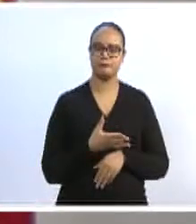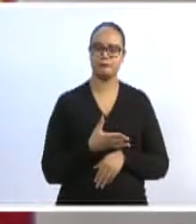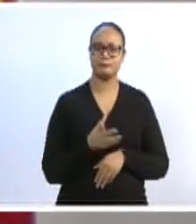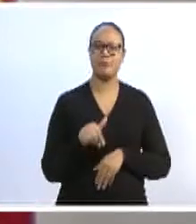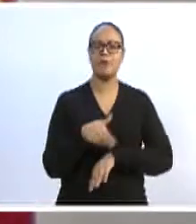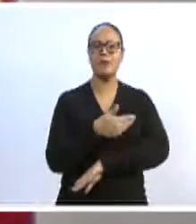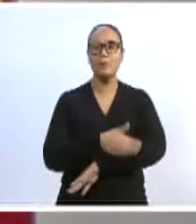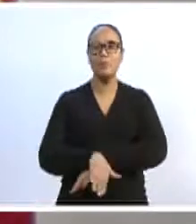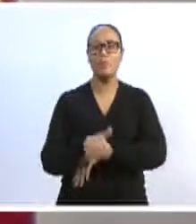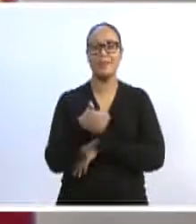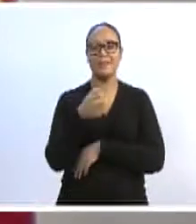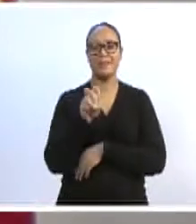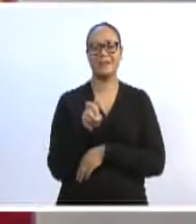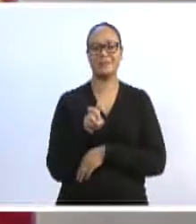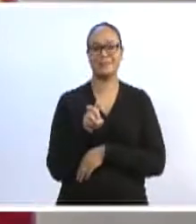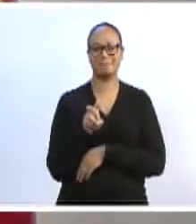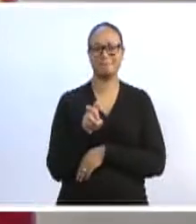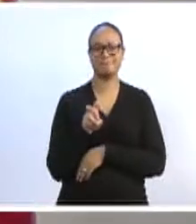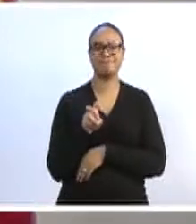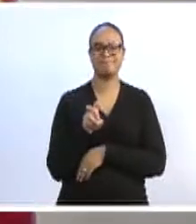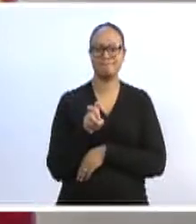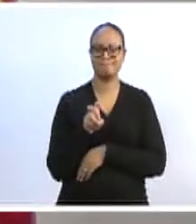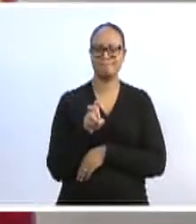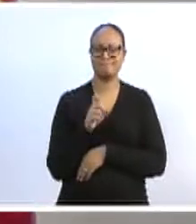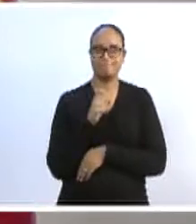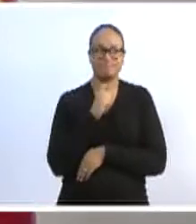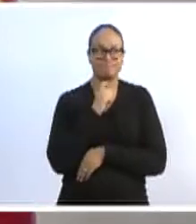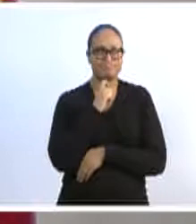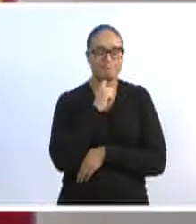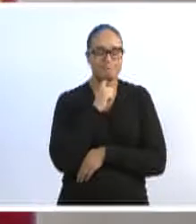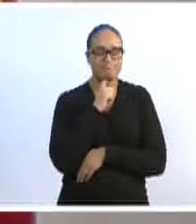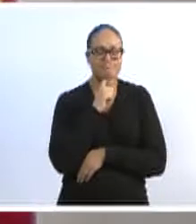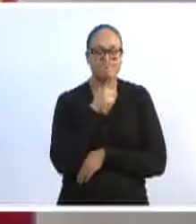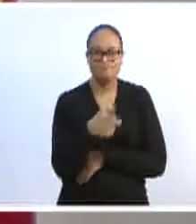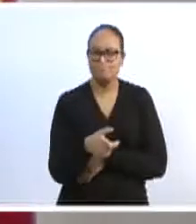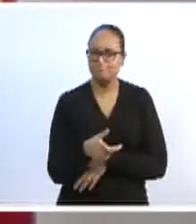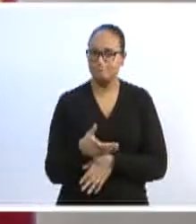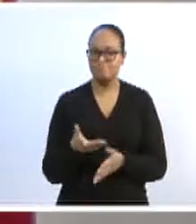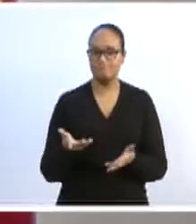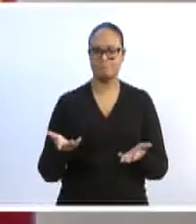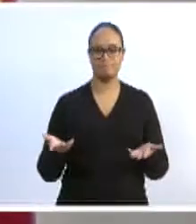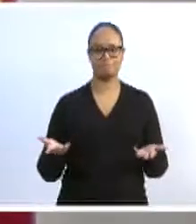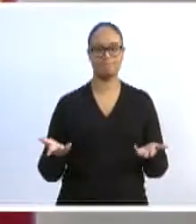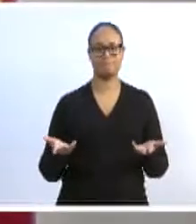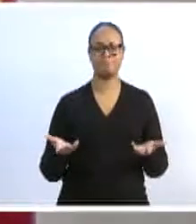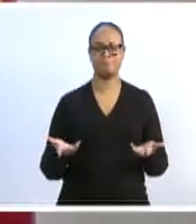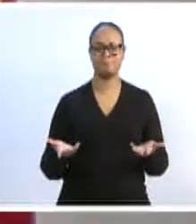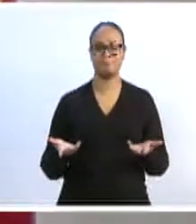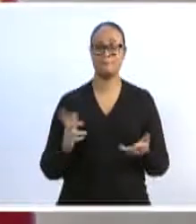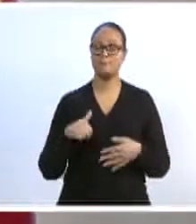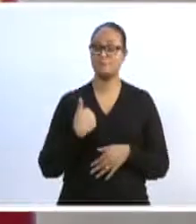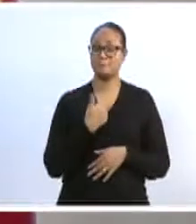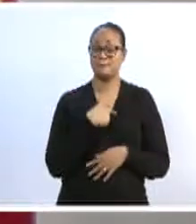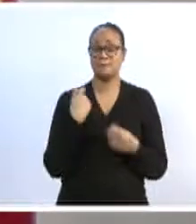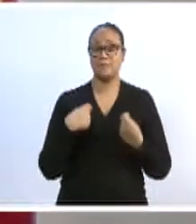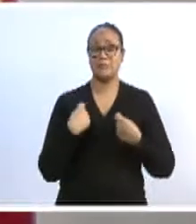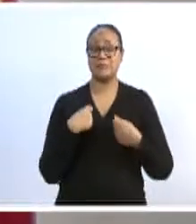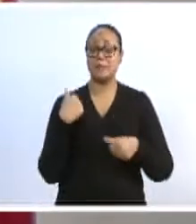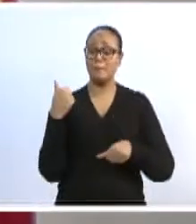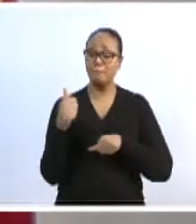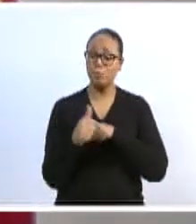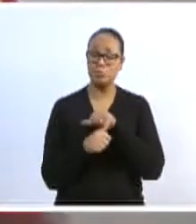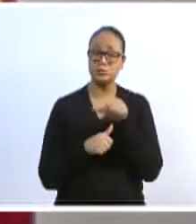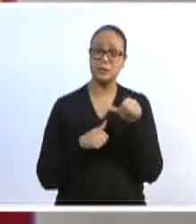15 de novembro não há alternativa o nós modificamos a